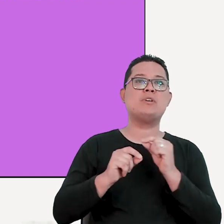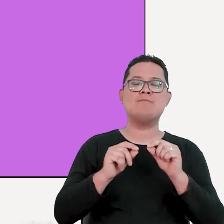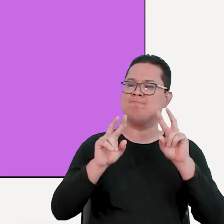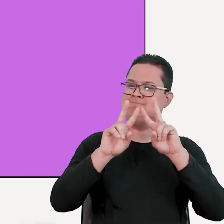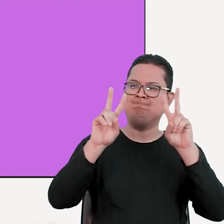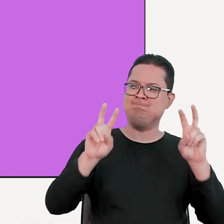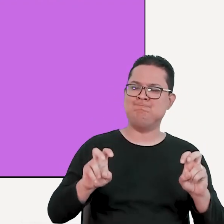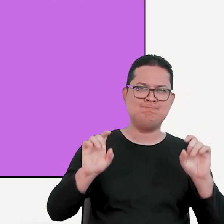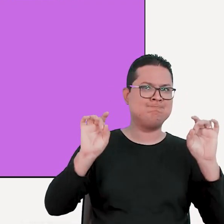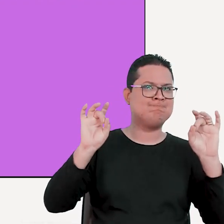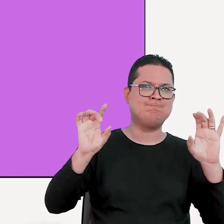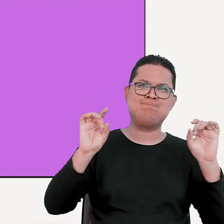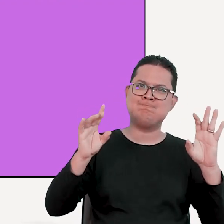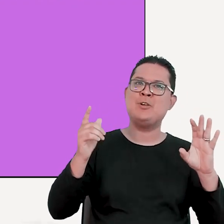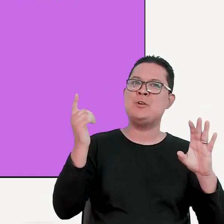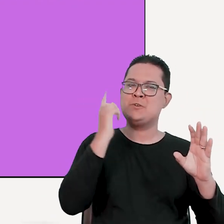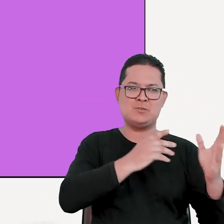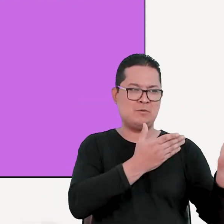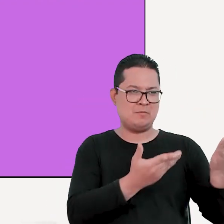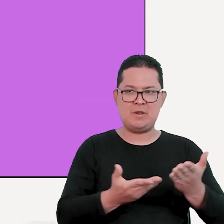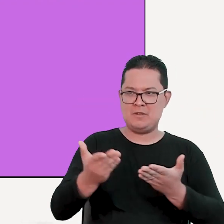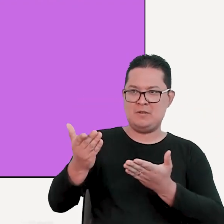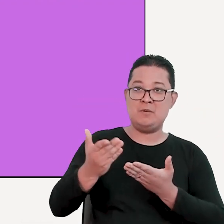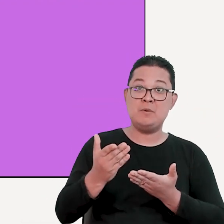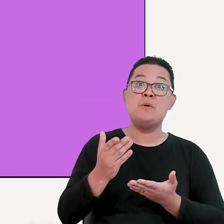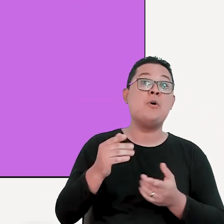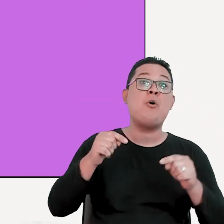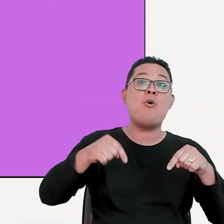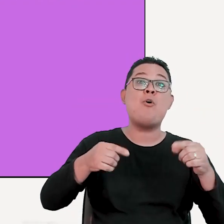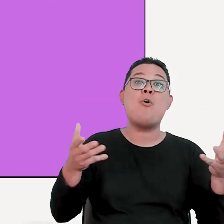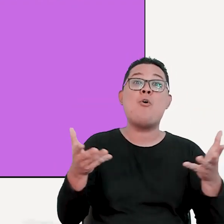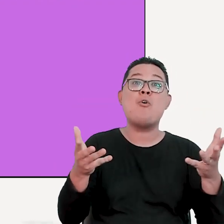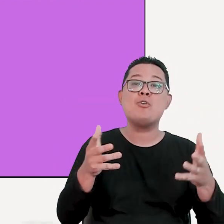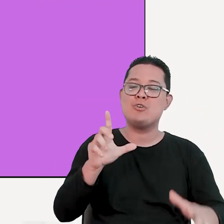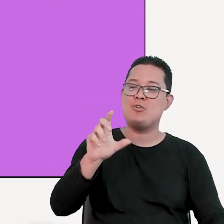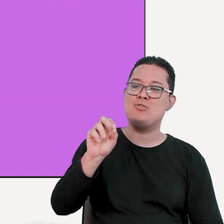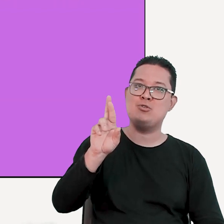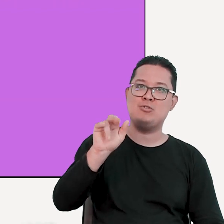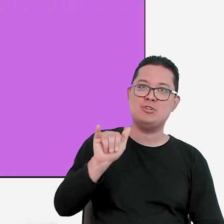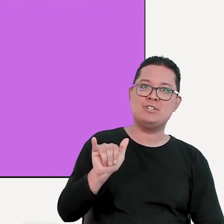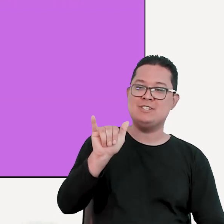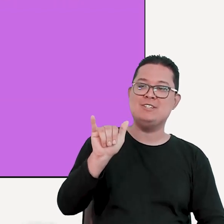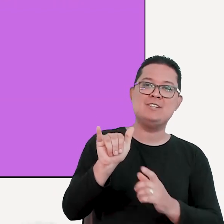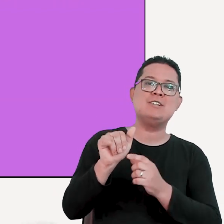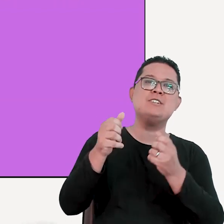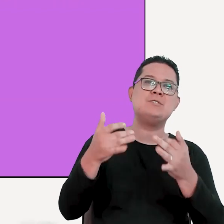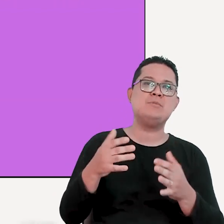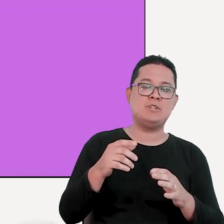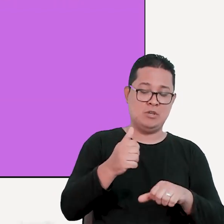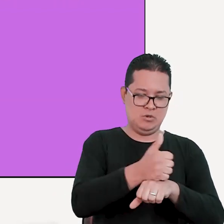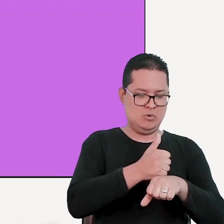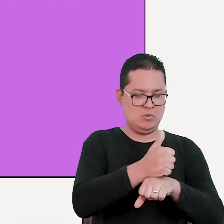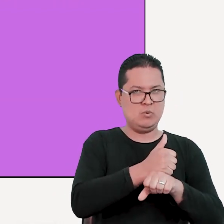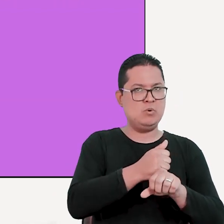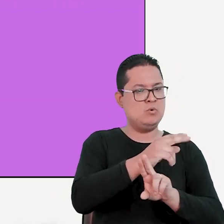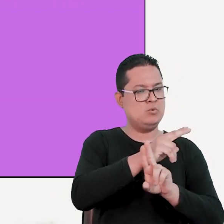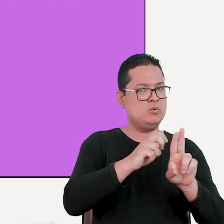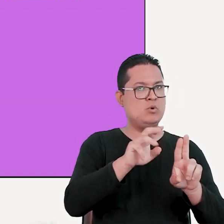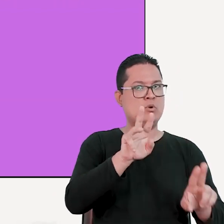conteúdo incrível. A Lori vai falar um pouquinho sobre o processo de trabalho da pessoa UX Writer, que, enfim, exige